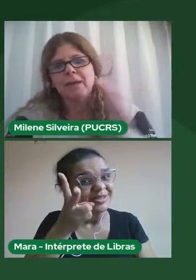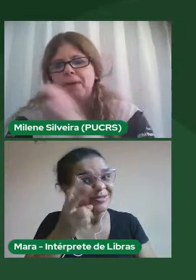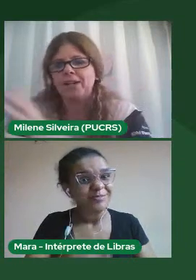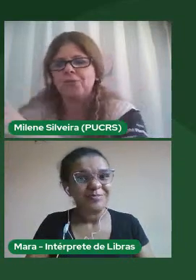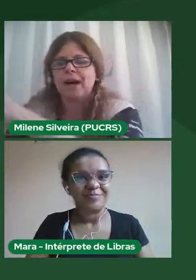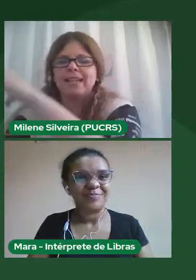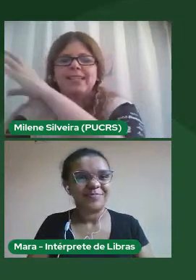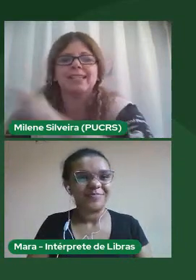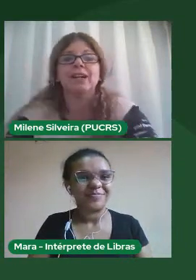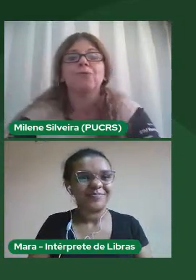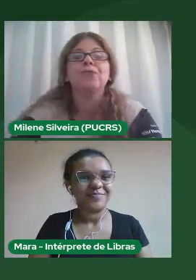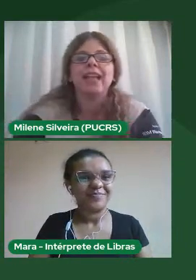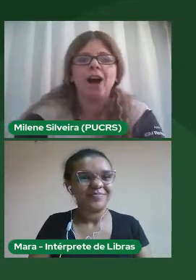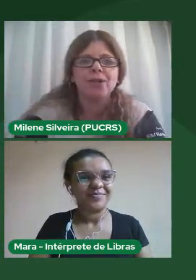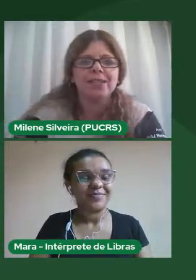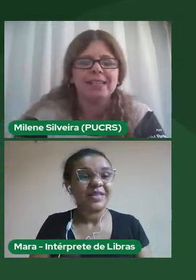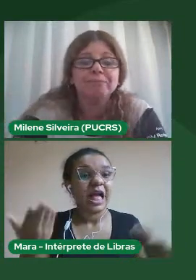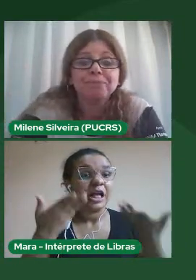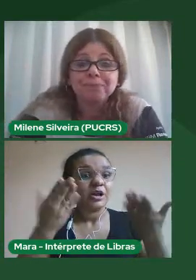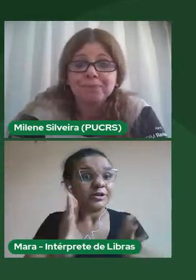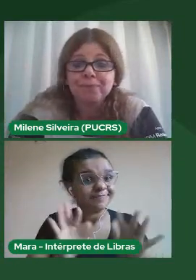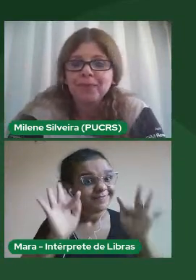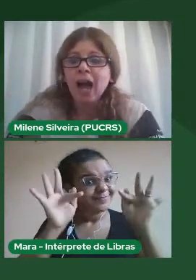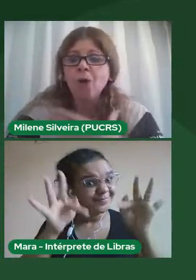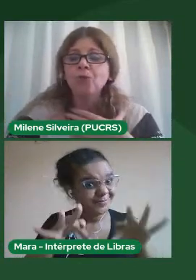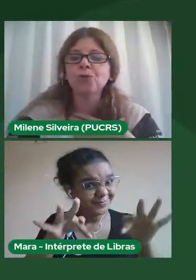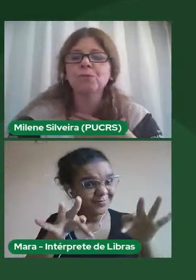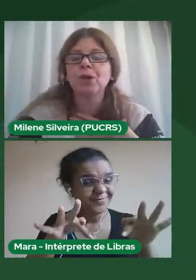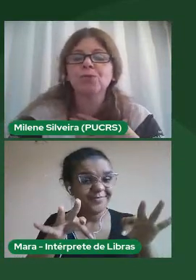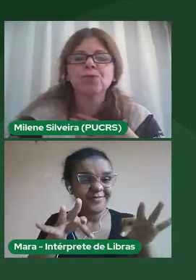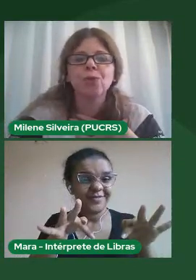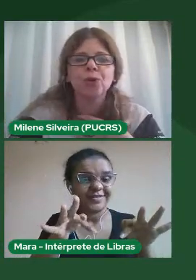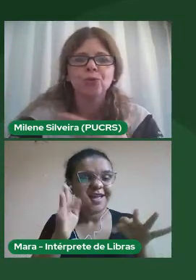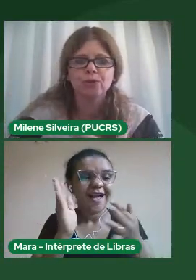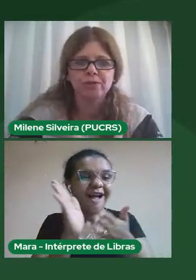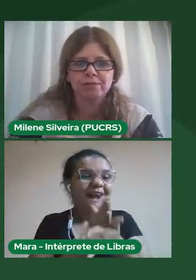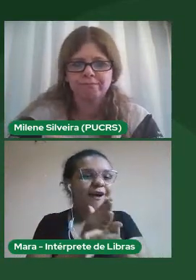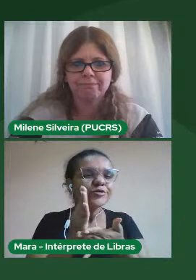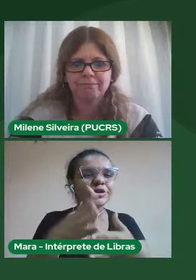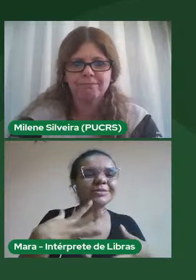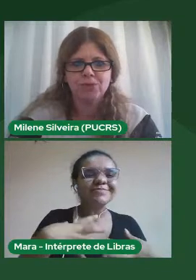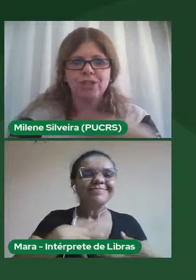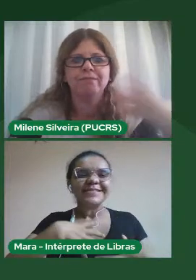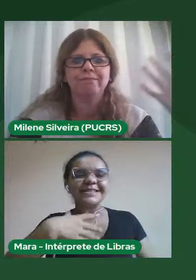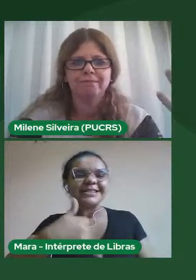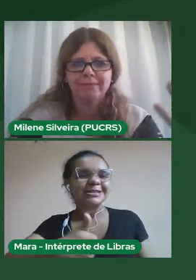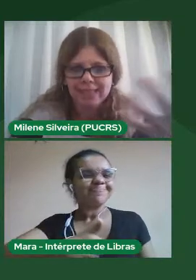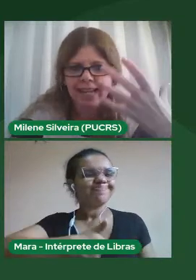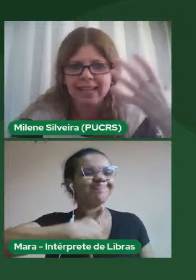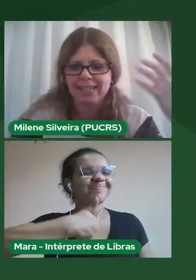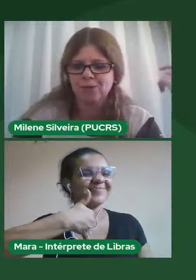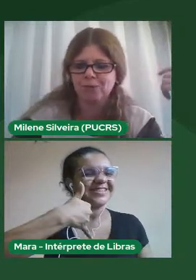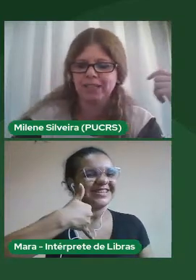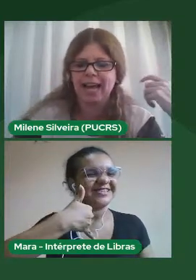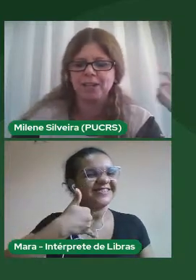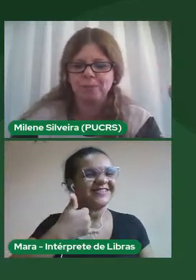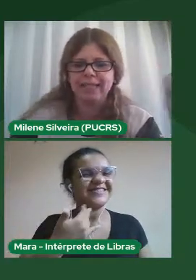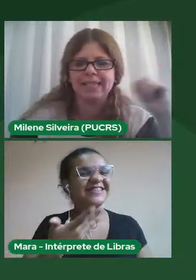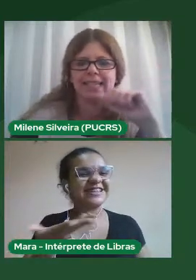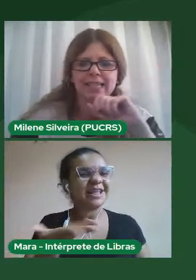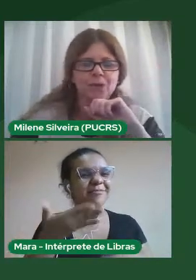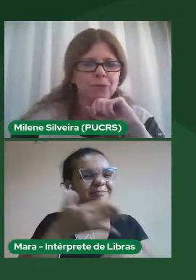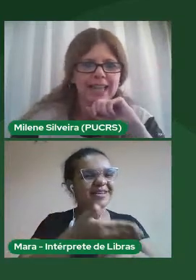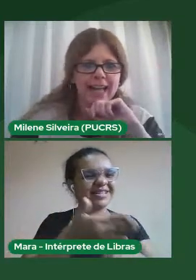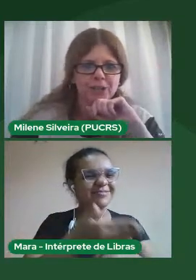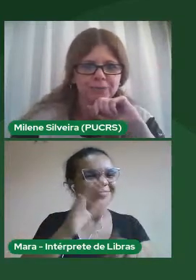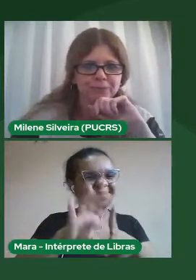Chegando, assim, na parte mais final, assim, alguns dos meus orgulhos de estar nessa comunidade,